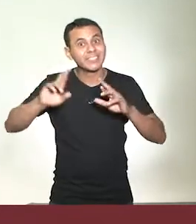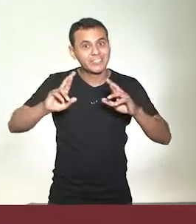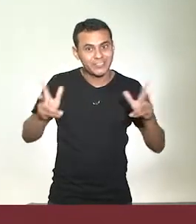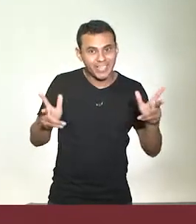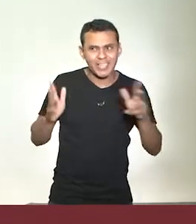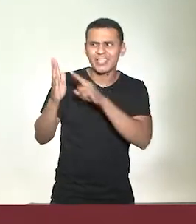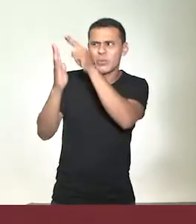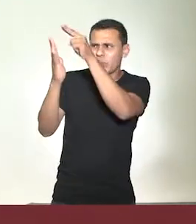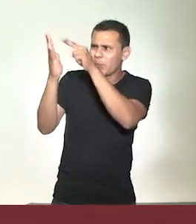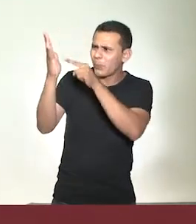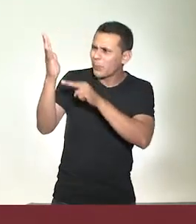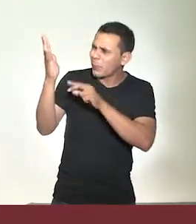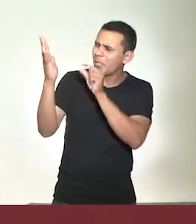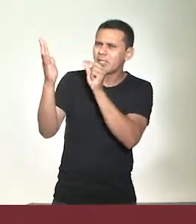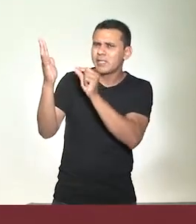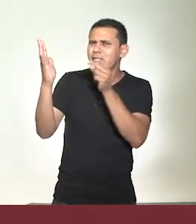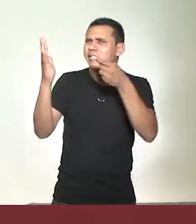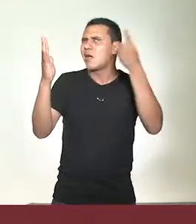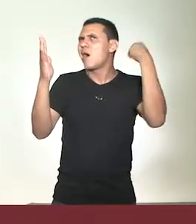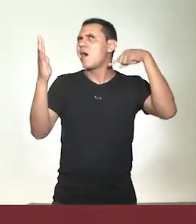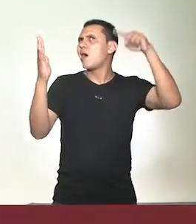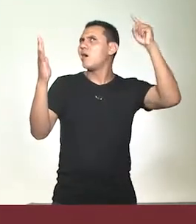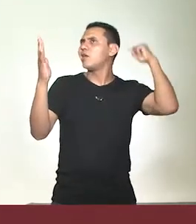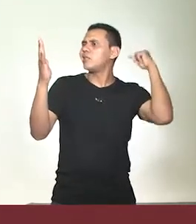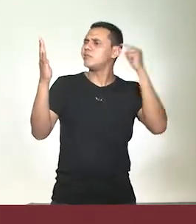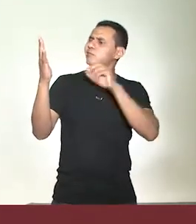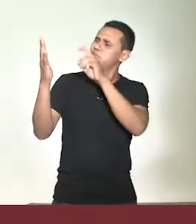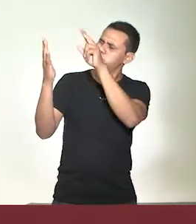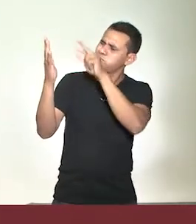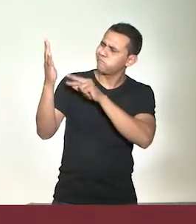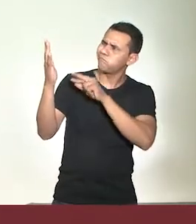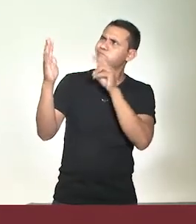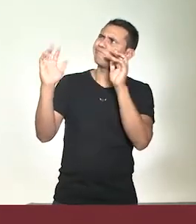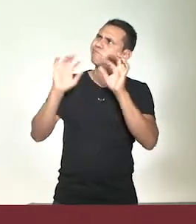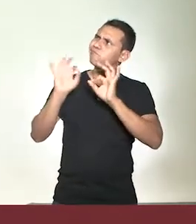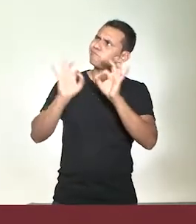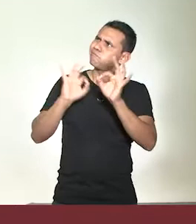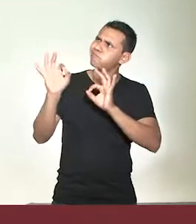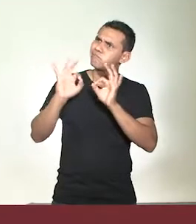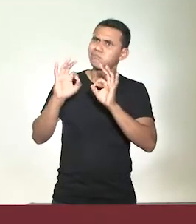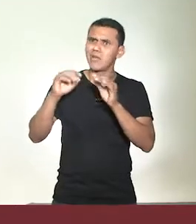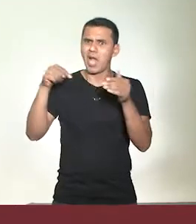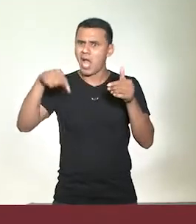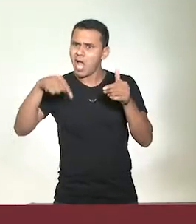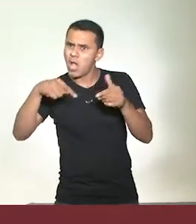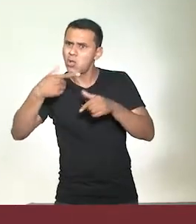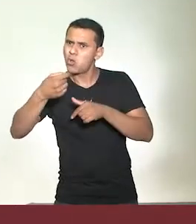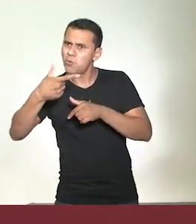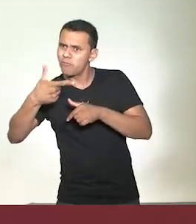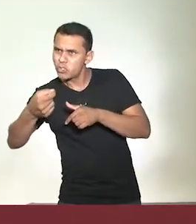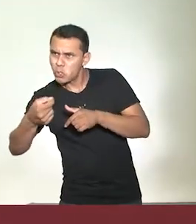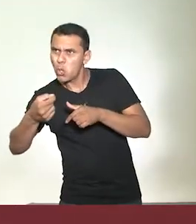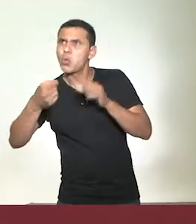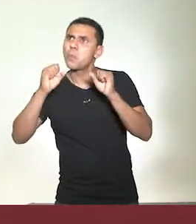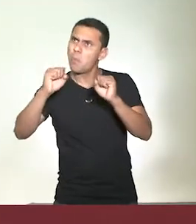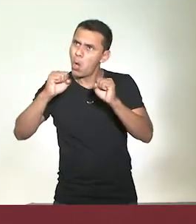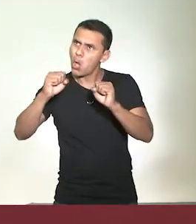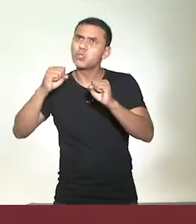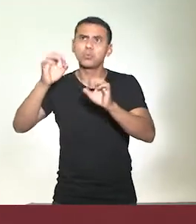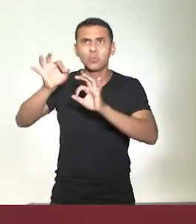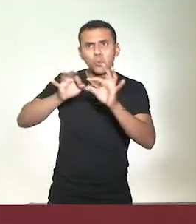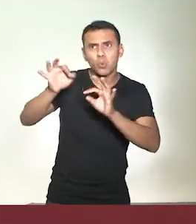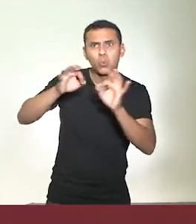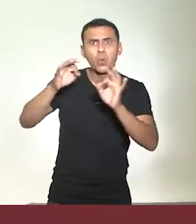possam rever o que foi construído durante o ano de 2001 por exemplo que pode ser ampliado para 2022